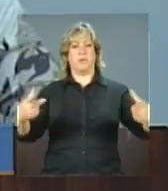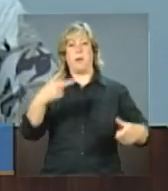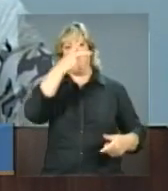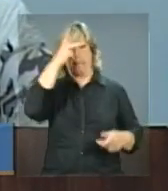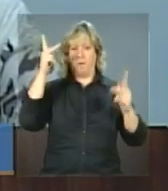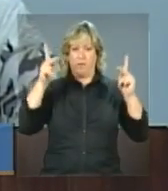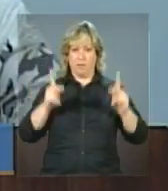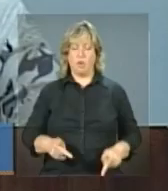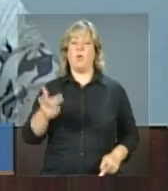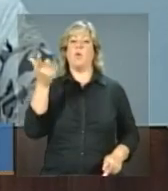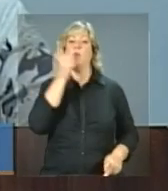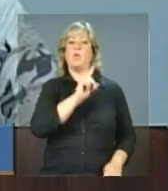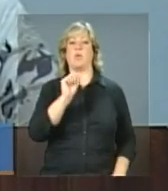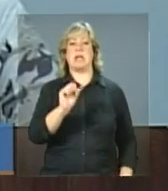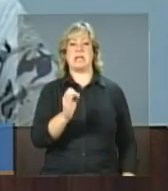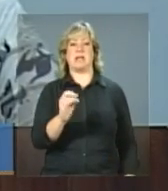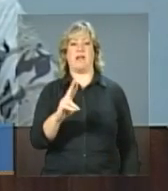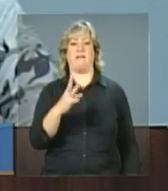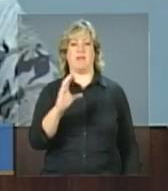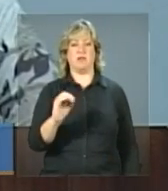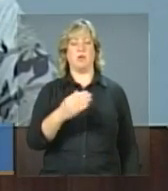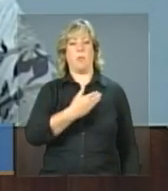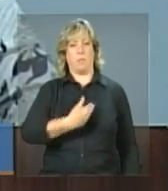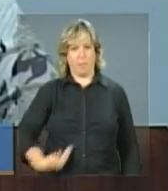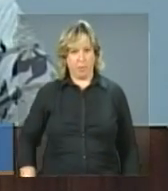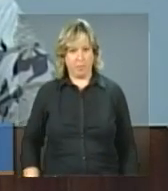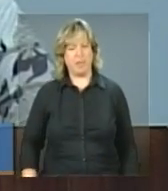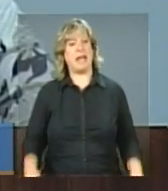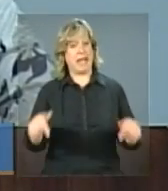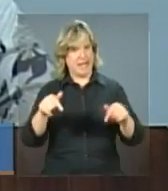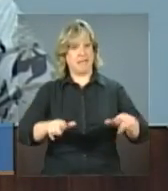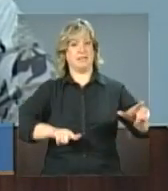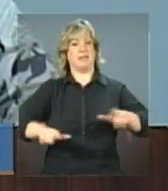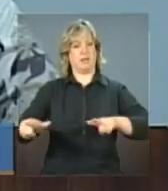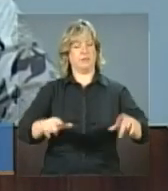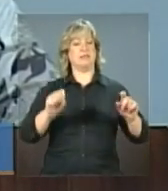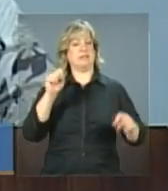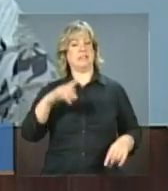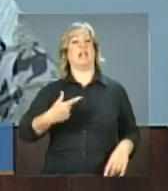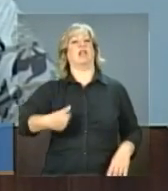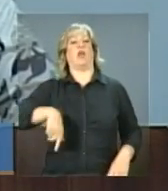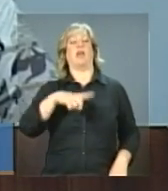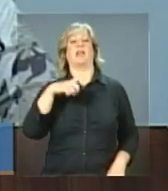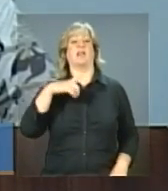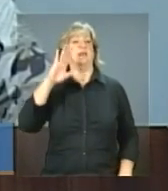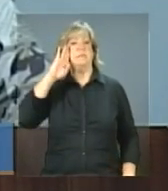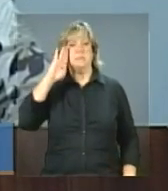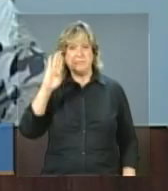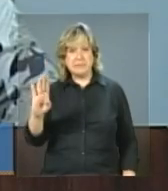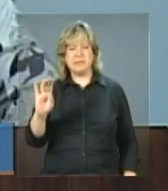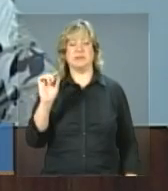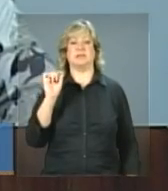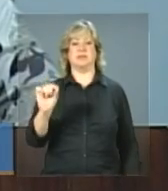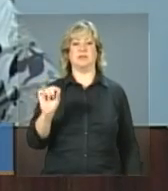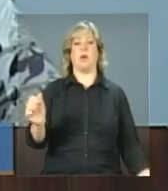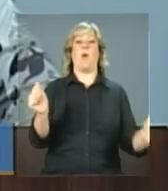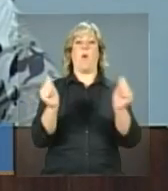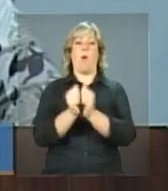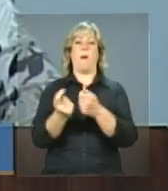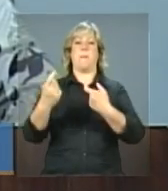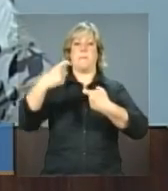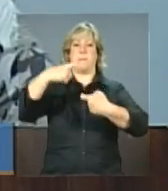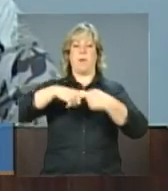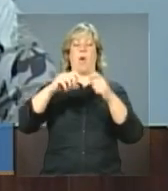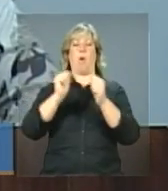aos serviços públicos. E essa, sim, é uma ação que nós contamos fundamentalmente com a parceria com